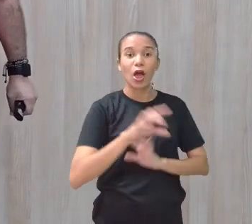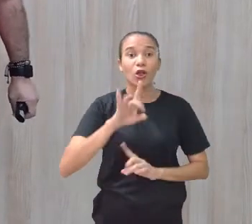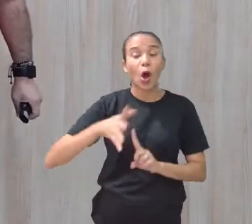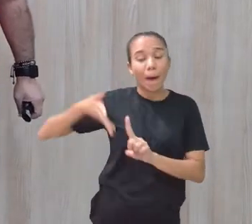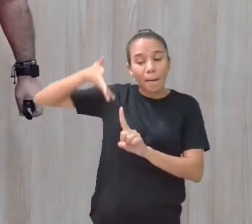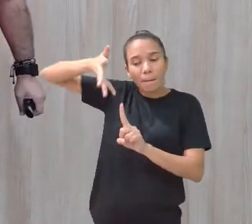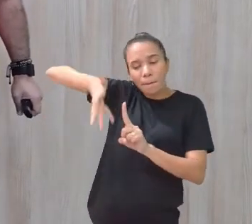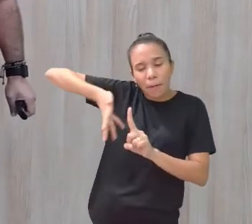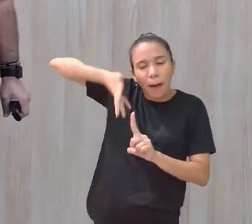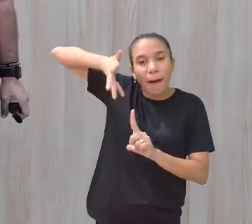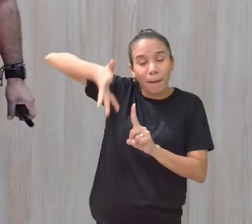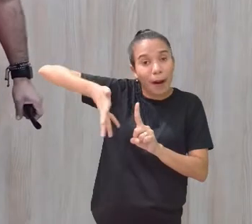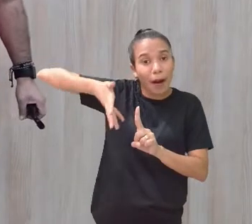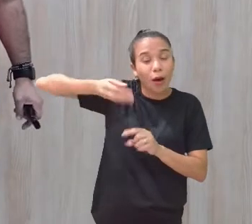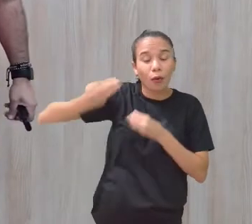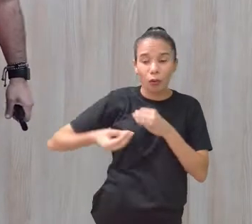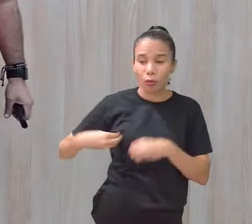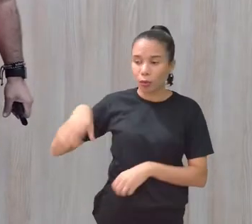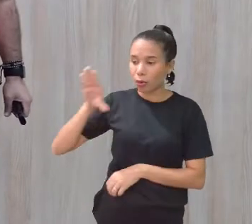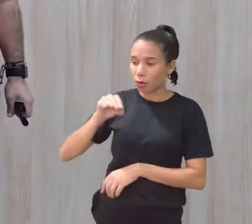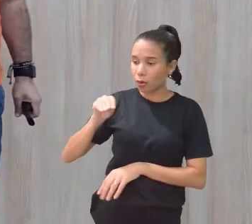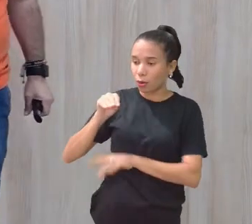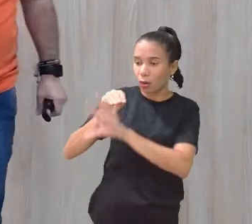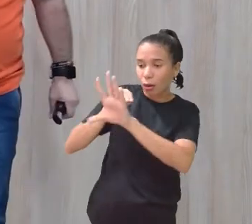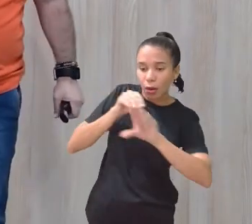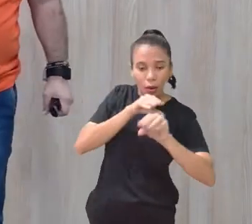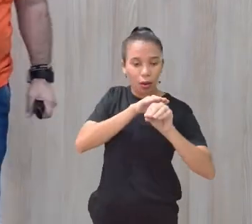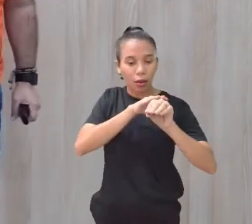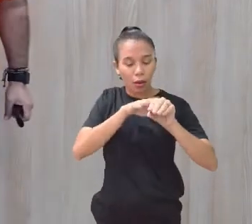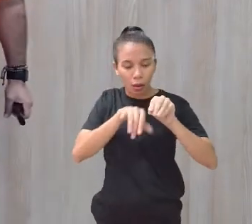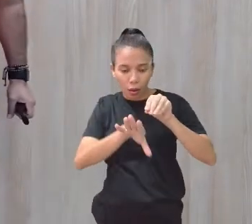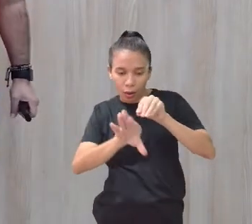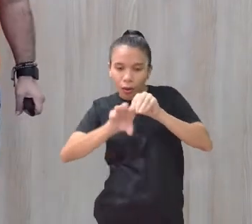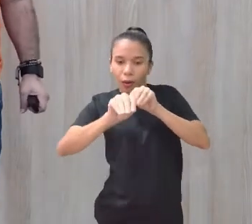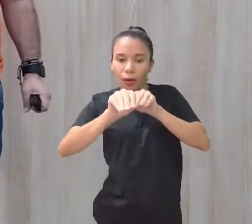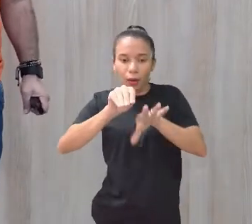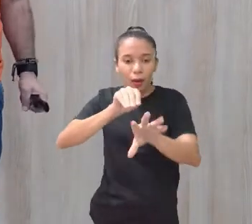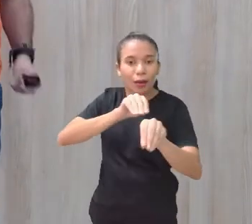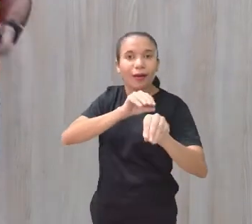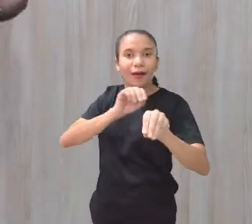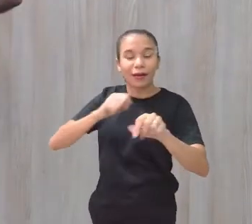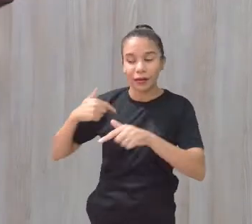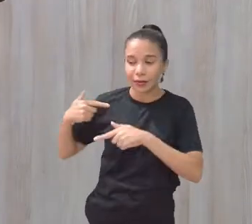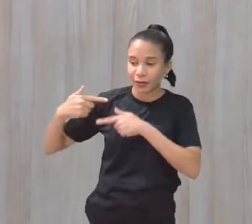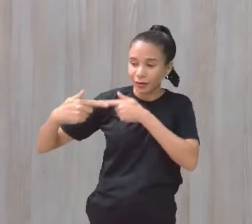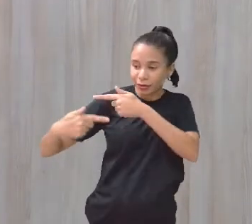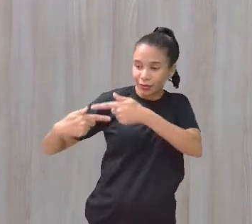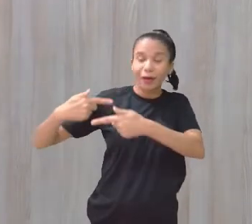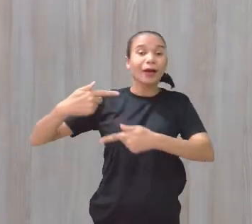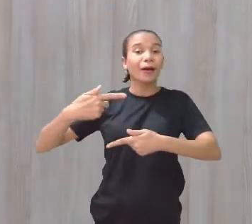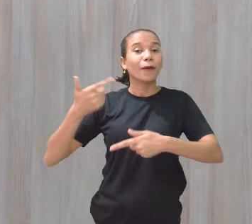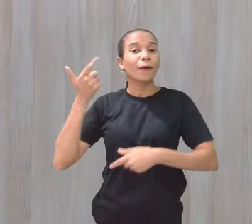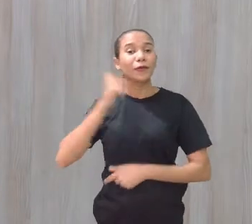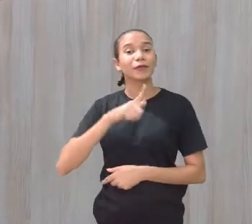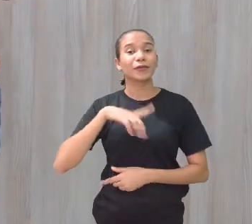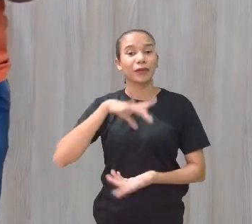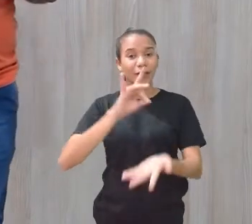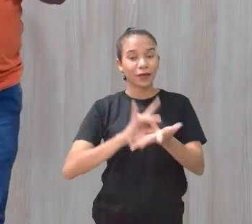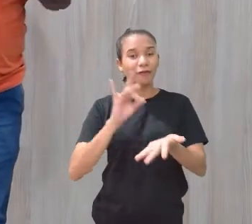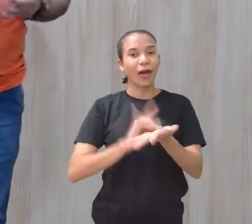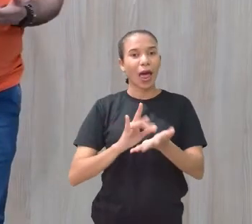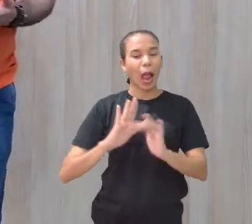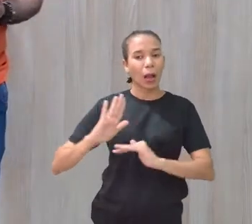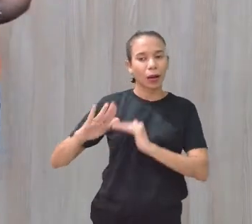foi passando, né, a história desses povos de geração para geração, até que pudessem, né, com